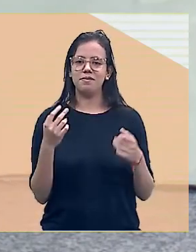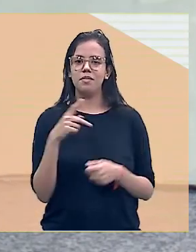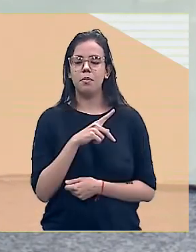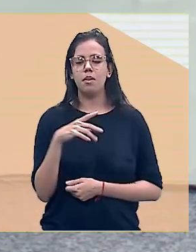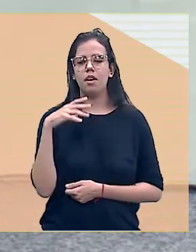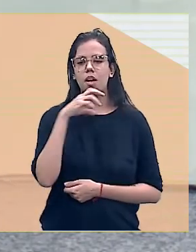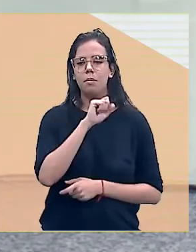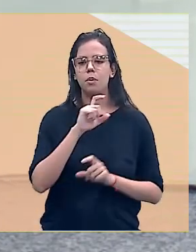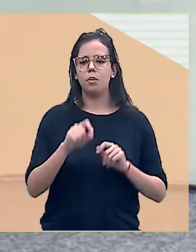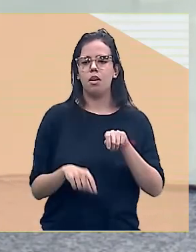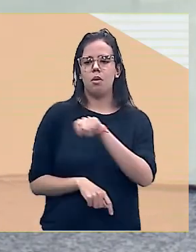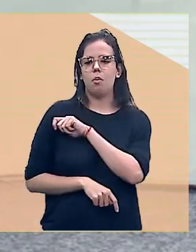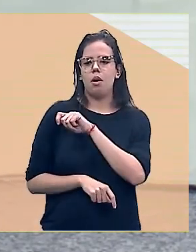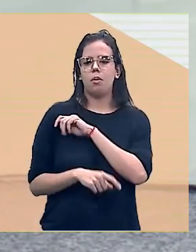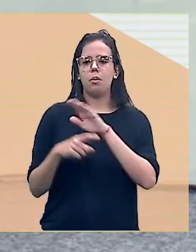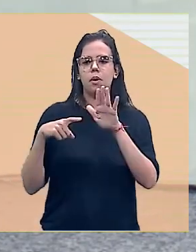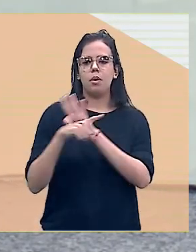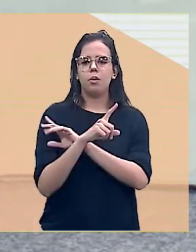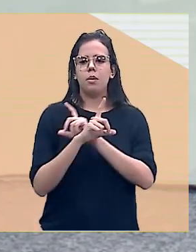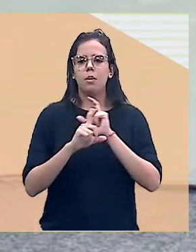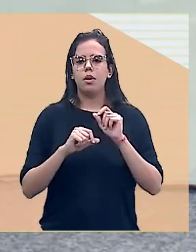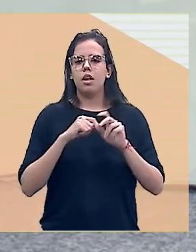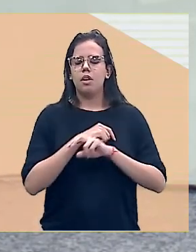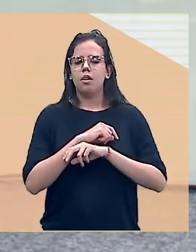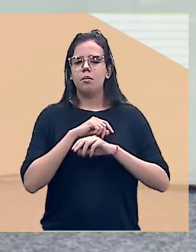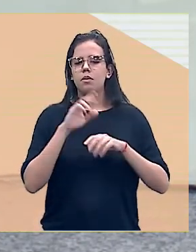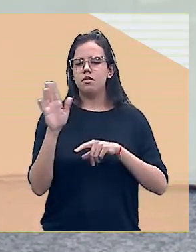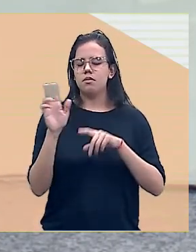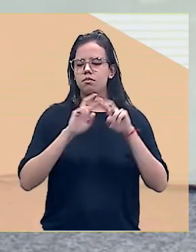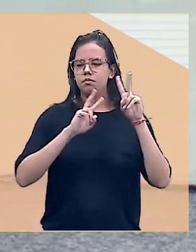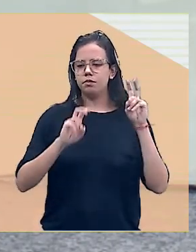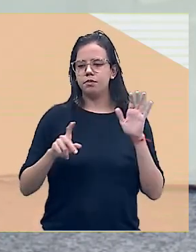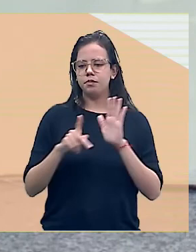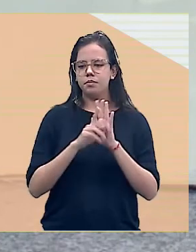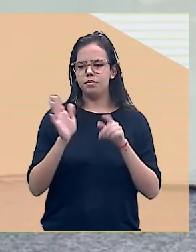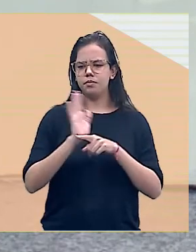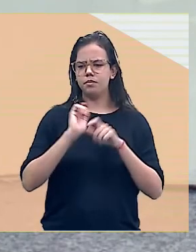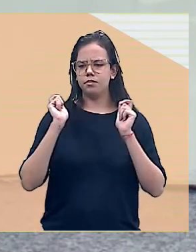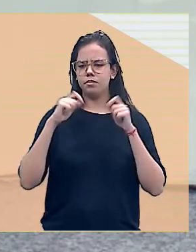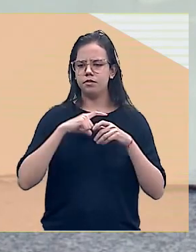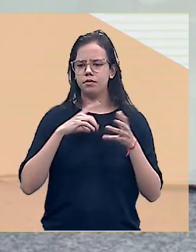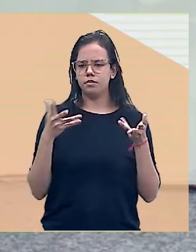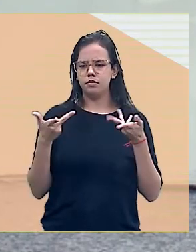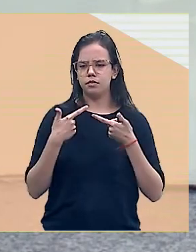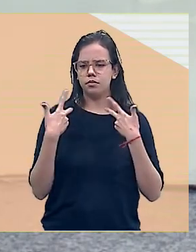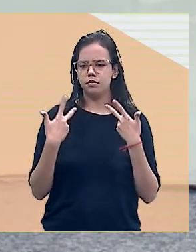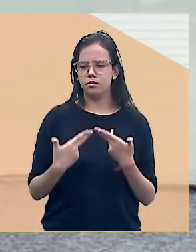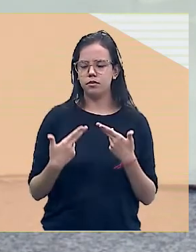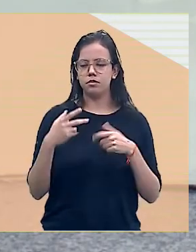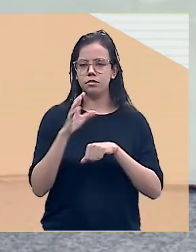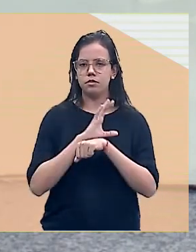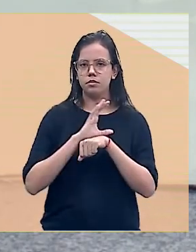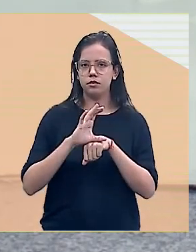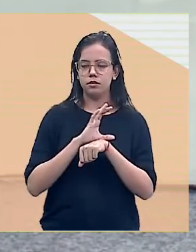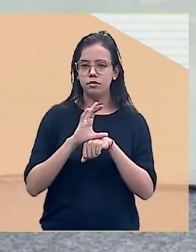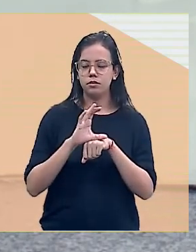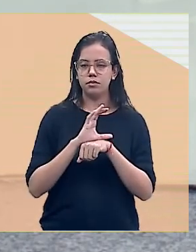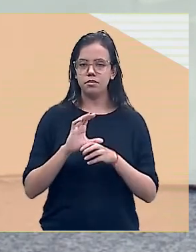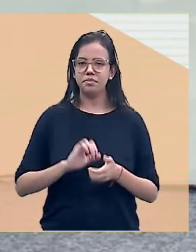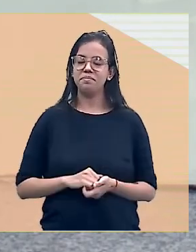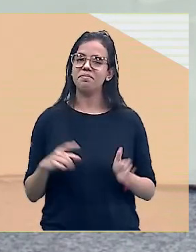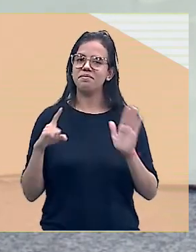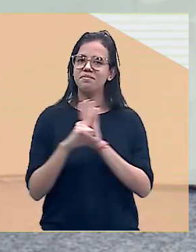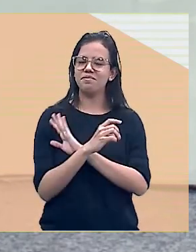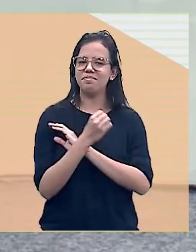pessoas rapidinho aqui o dia que ele perguntou um repertório de um filme ele pode ter a mesma eficiência de um repertório de Constituição essa